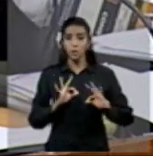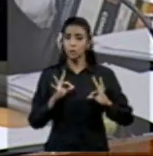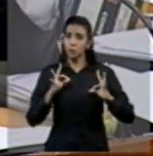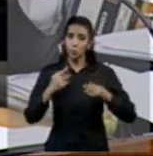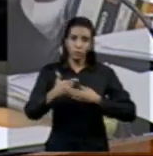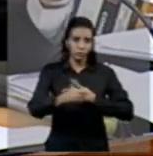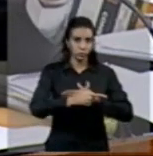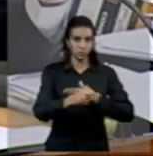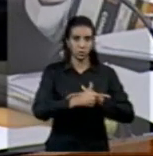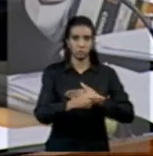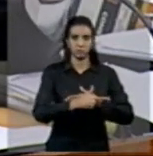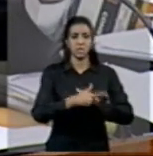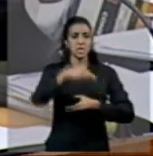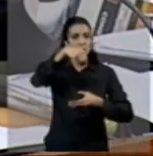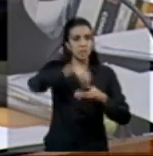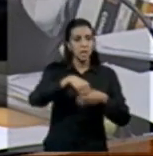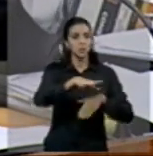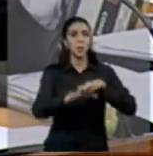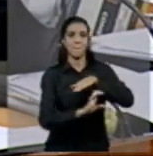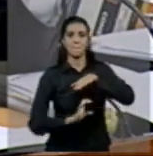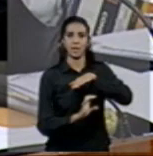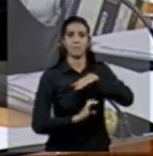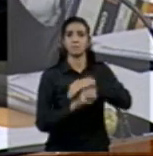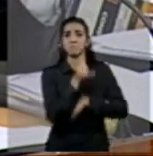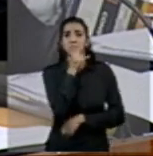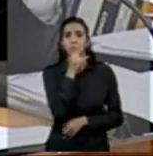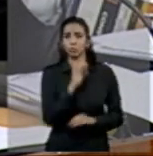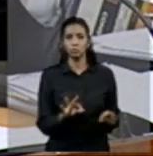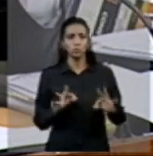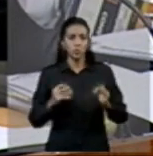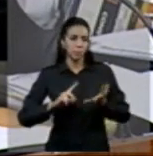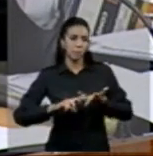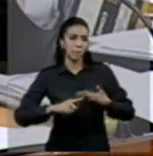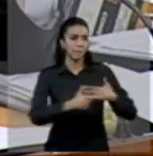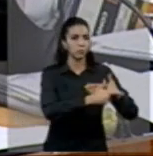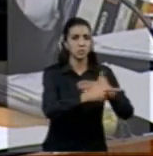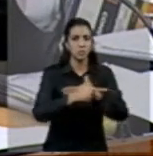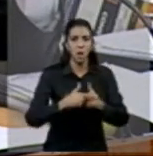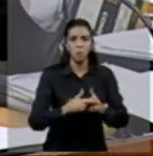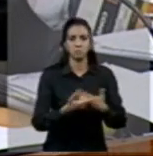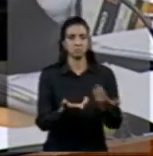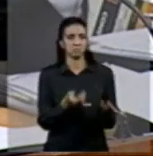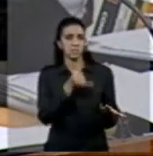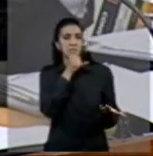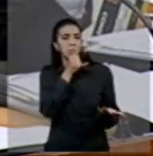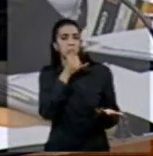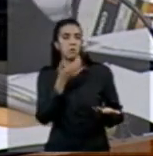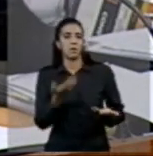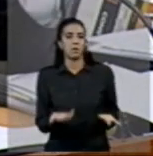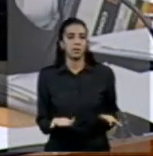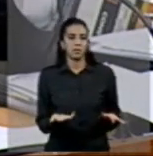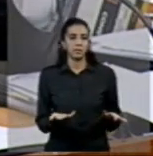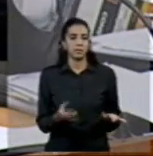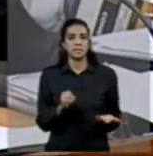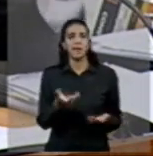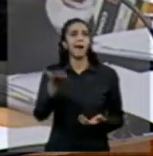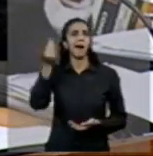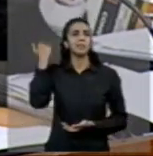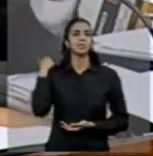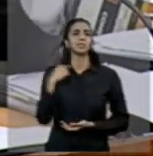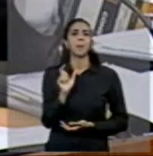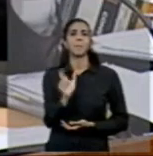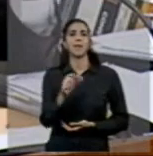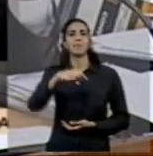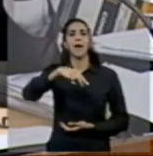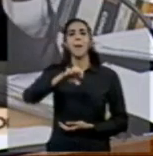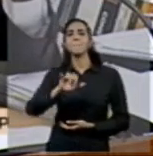atividades dentro do fluxo de produção de uma empresa, todas elas sejam classificadas, como antigamente se dizia,